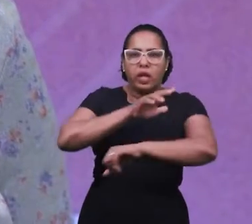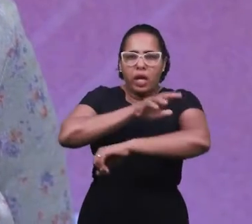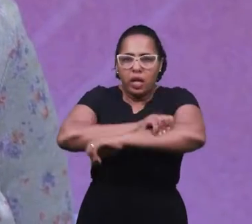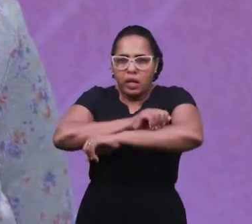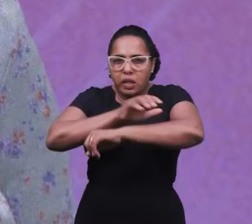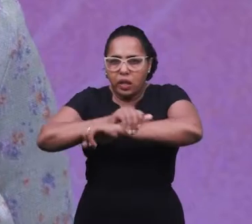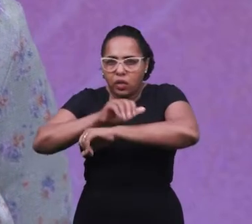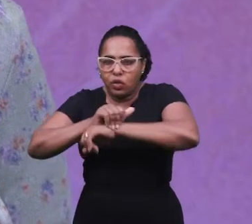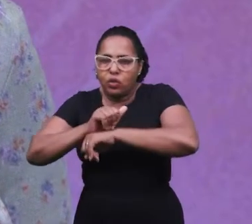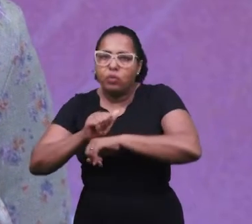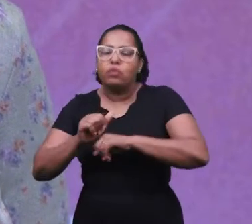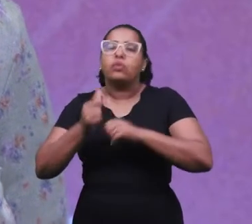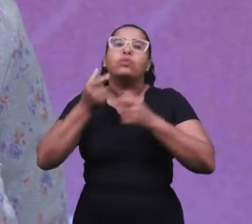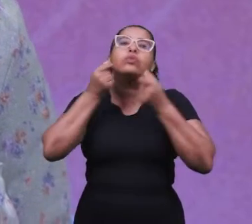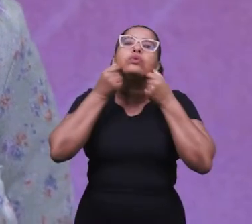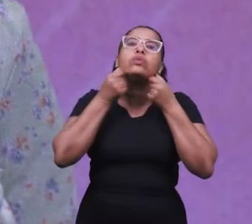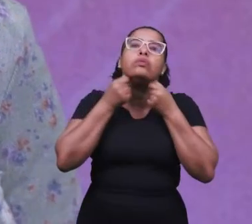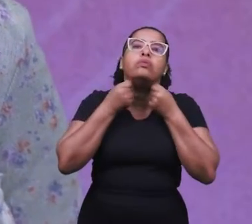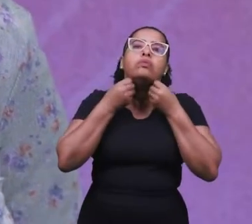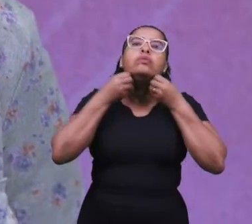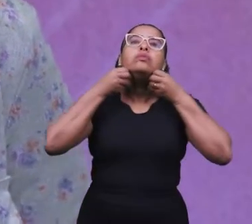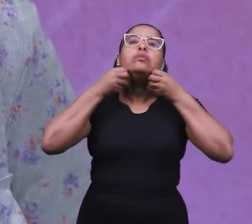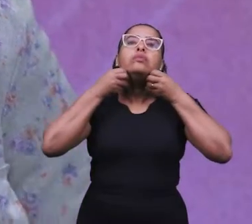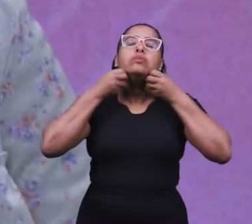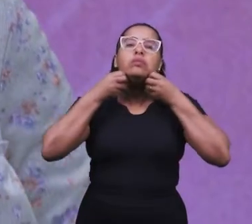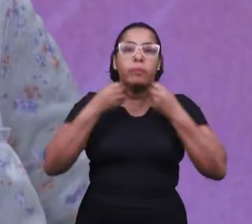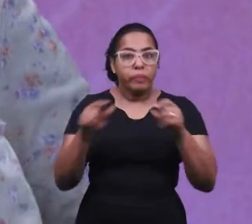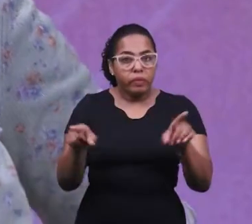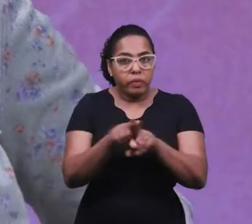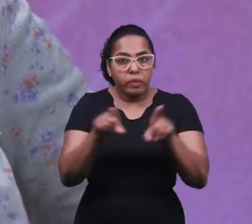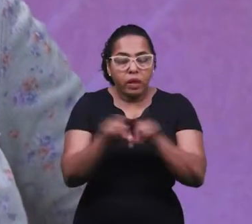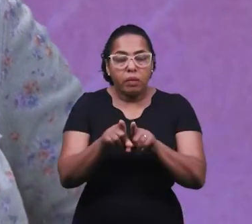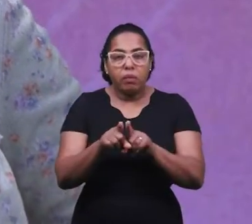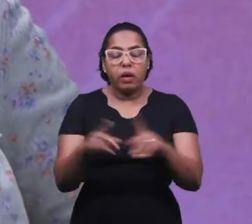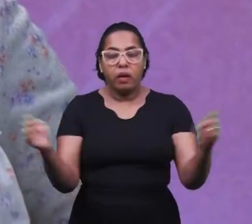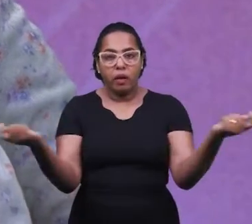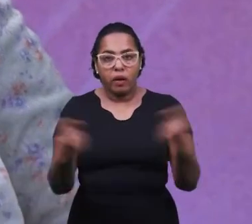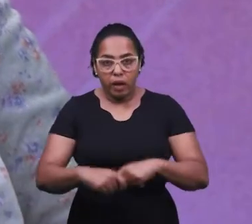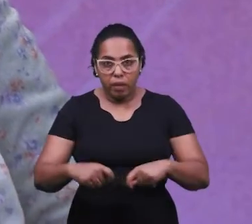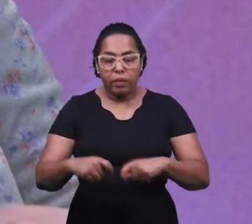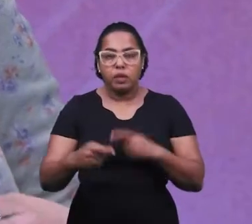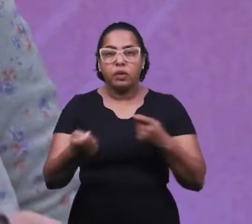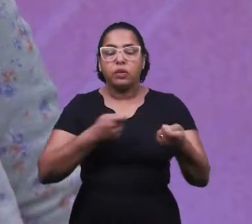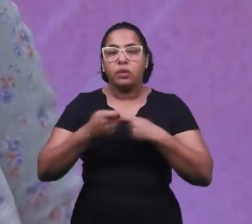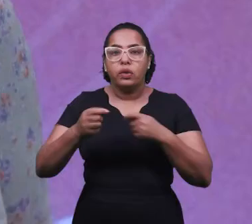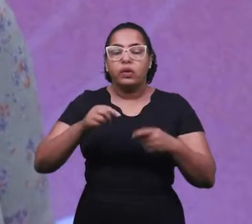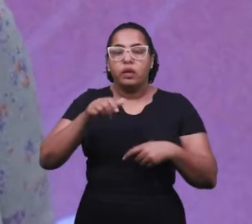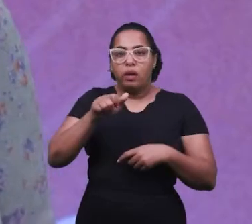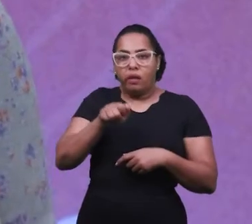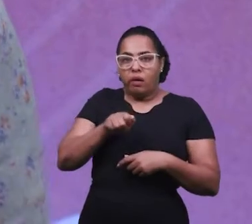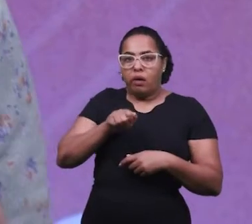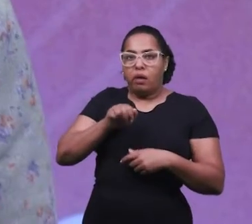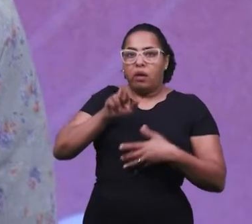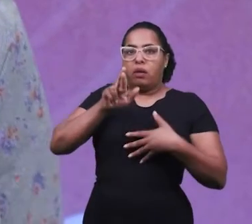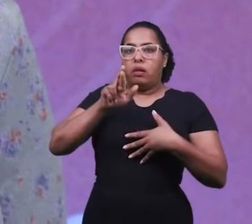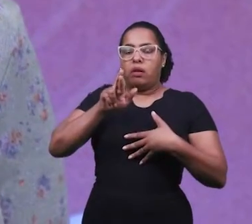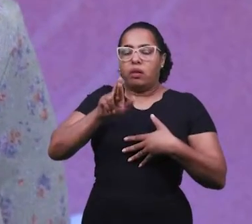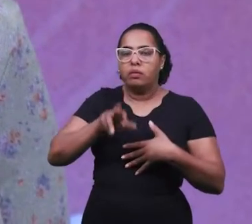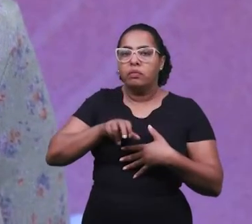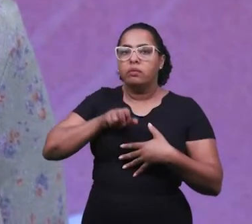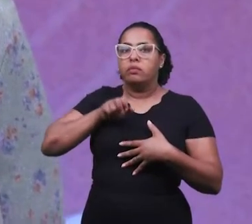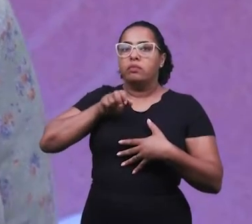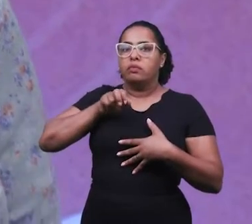muscular no desenvolvimento da laringe. A capacidade de controlar o fluxo de ar